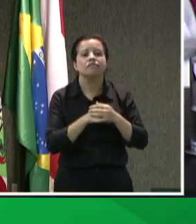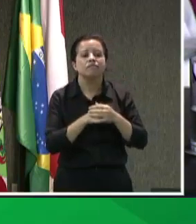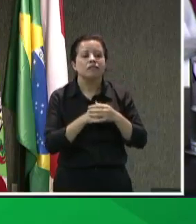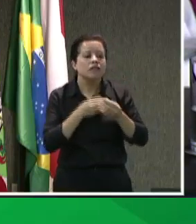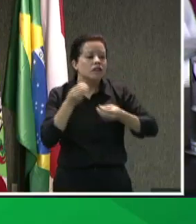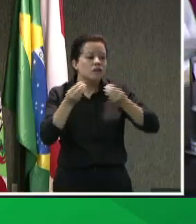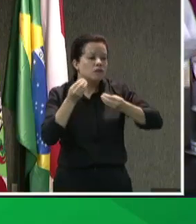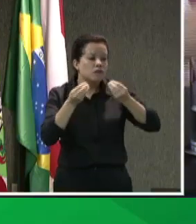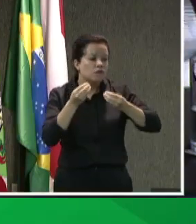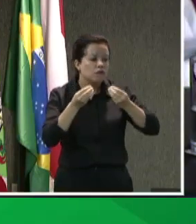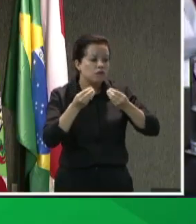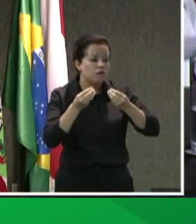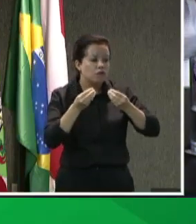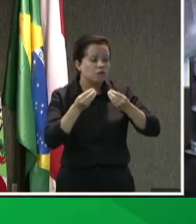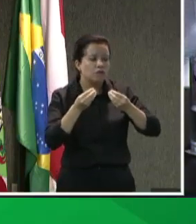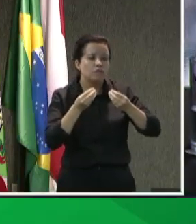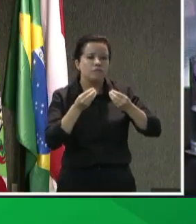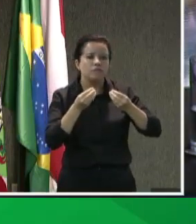atendimento